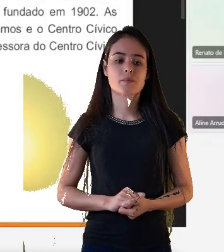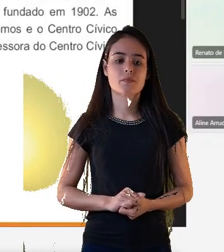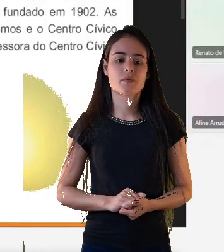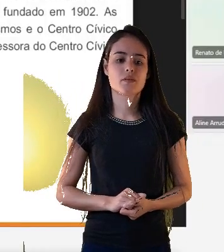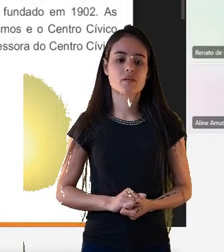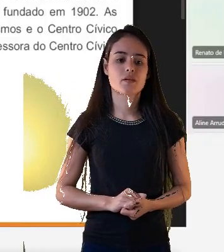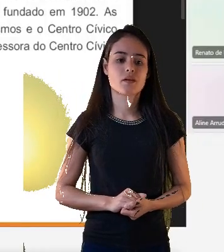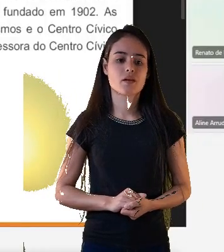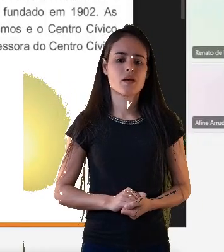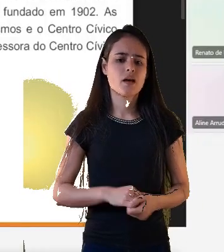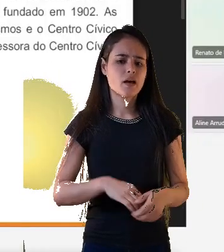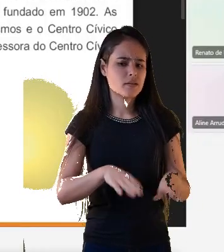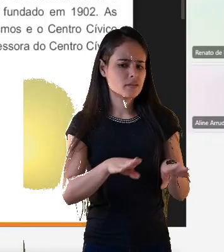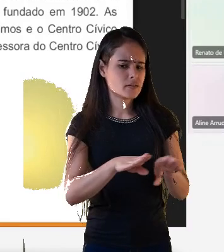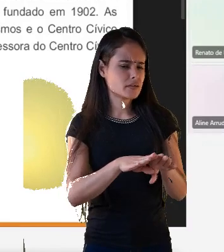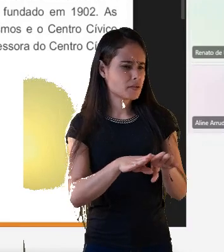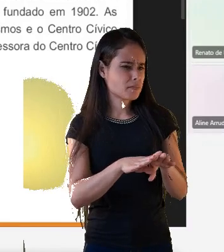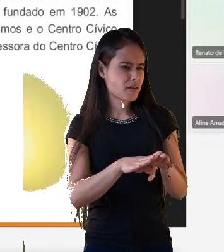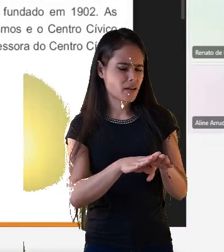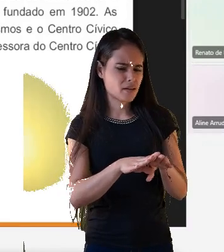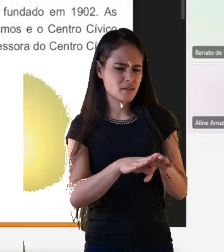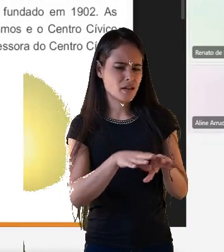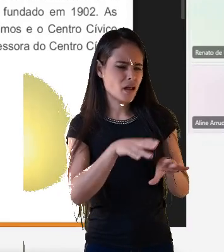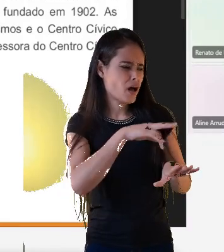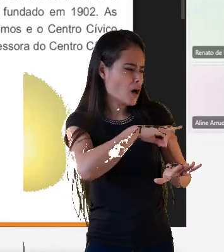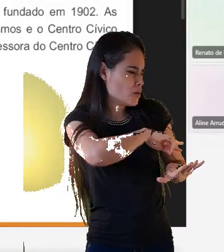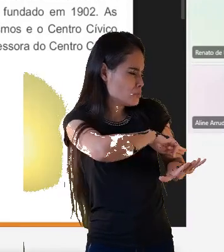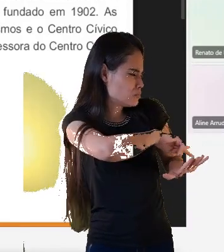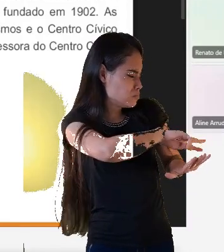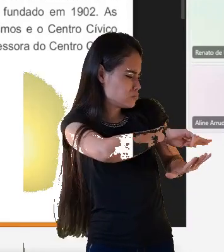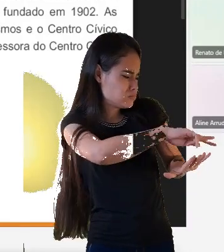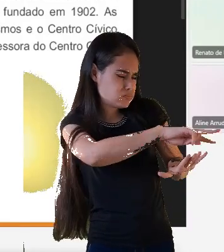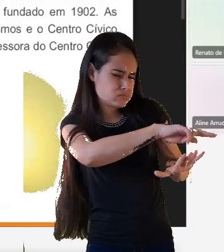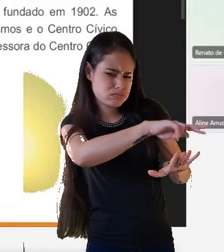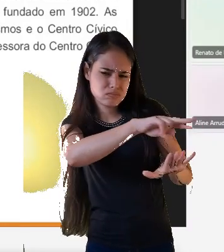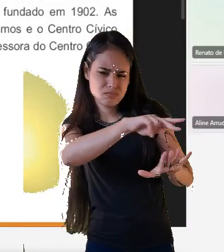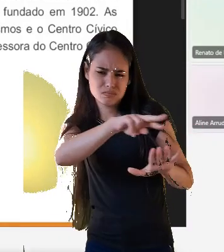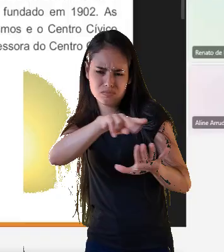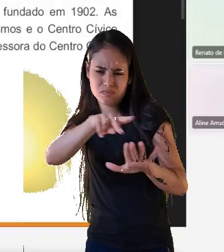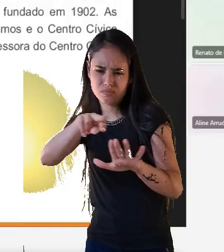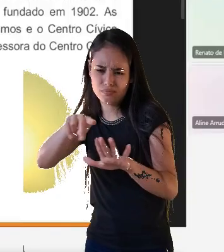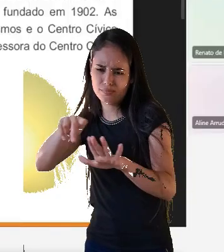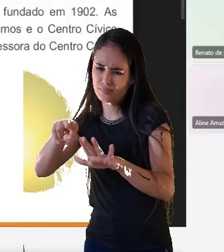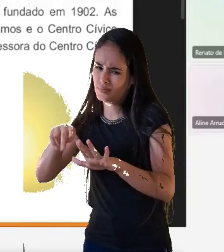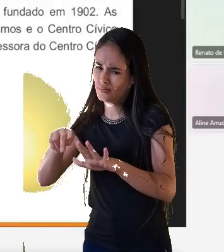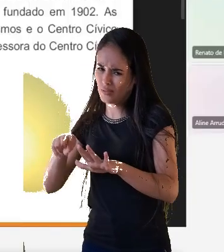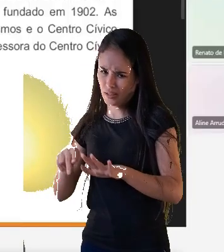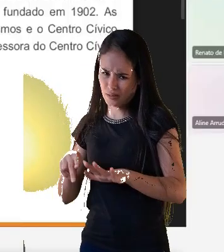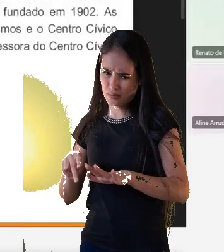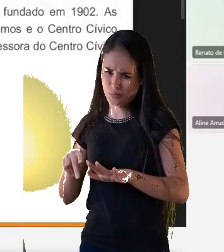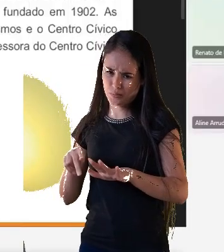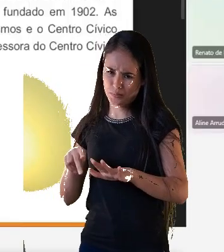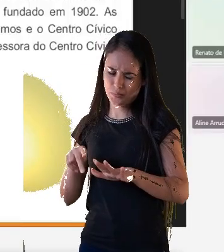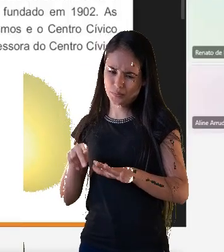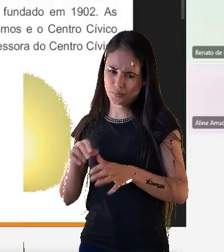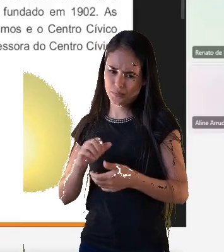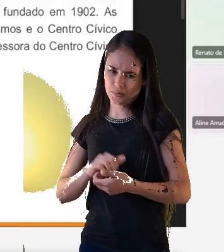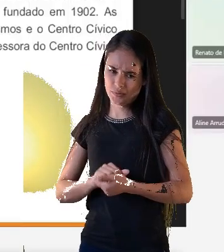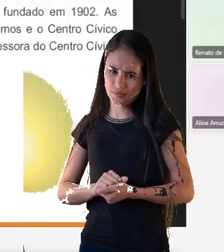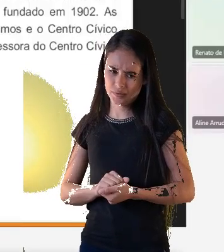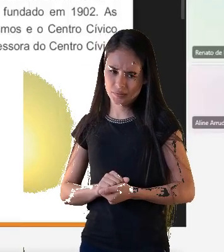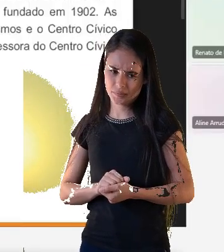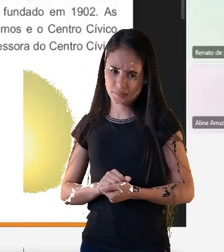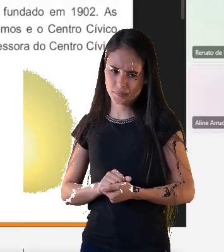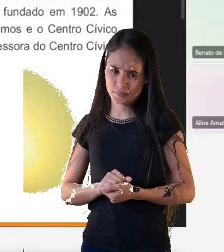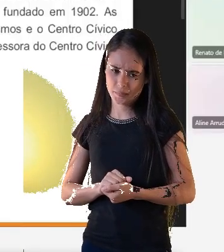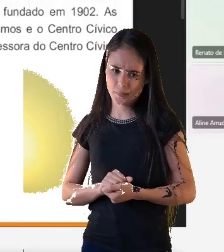né, e também o 13 de Maio dos Homens Pretos, fundado em 1902, né, esses são as mais antigas, né.